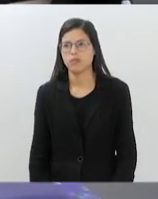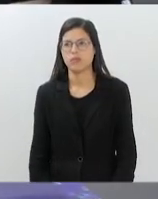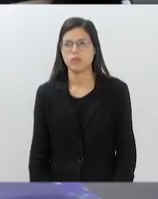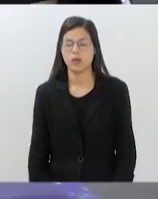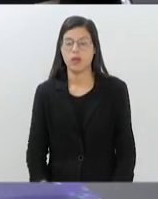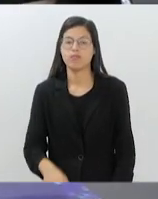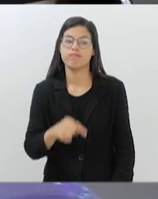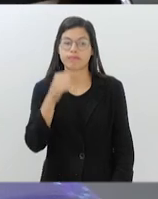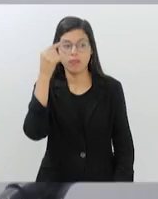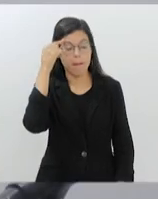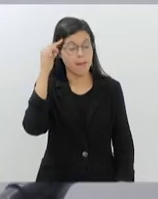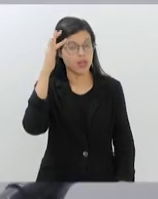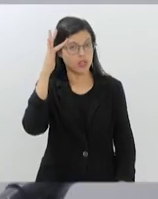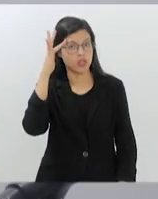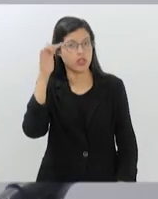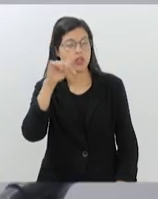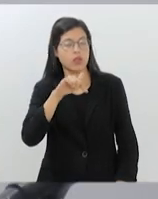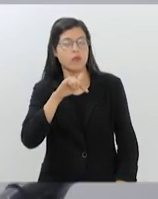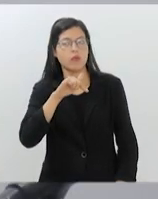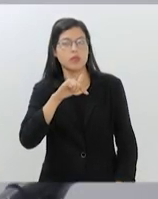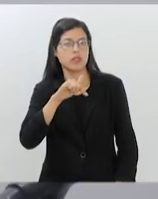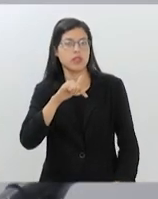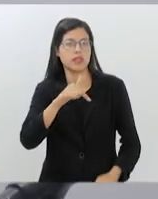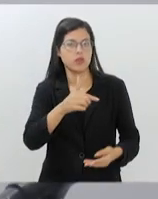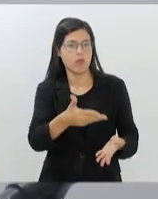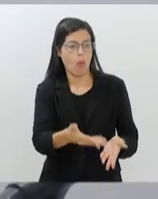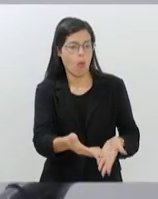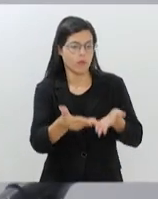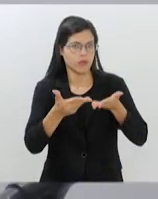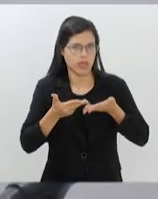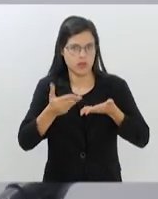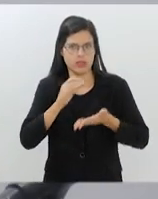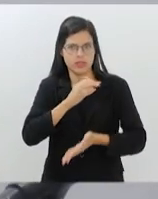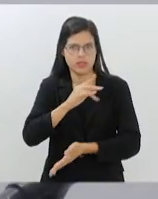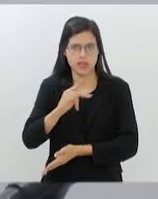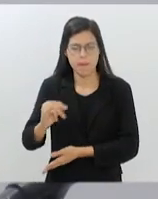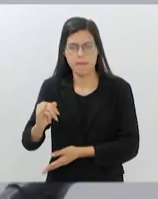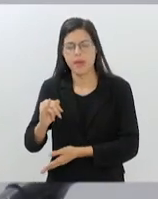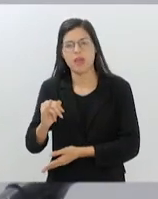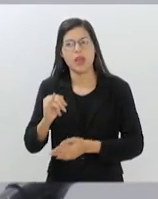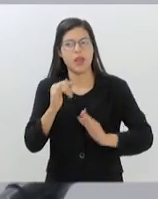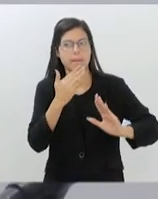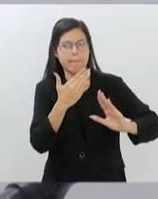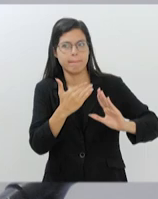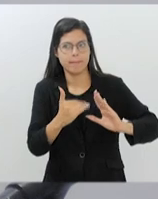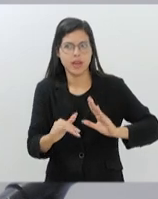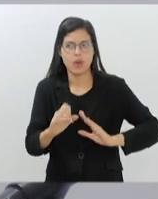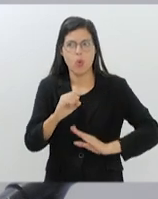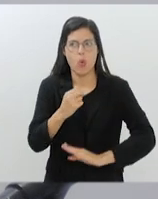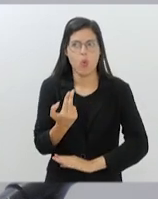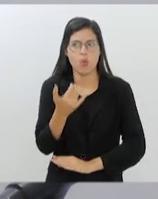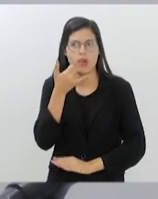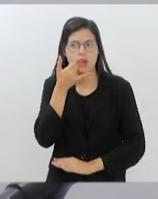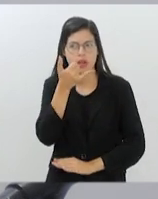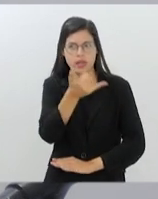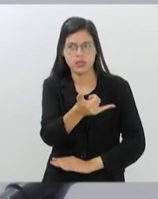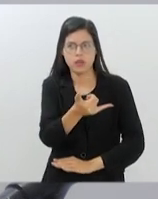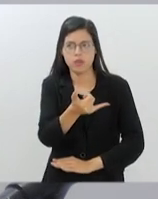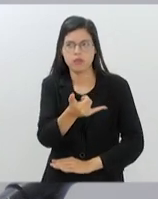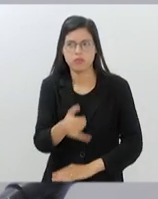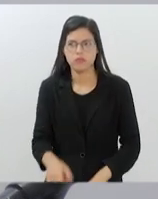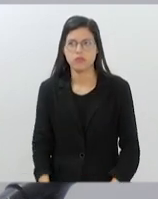convocado para essa CPI através de um e-mail ou de um uma uma uma ligação às 2 horas da manhã mas eu recebi a